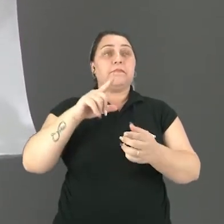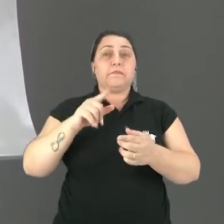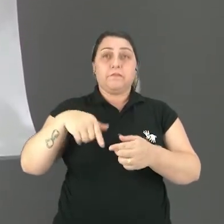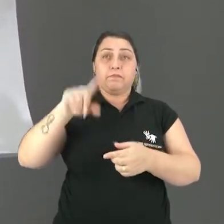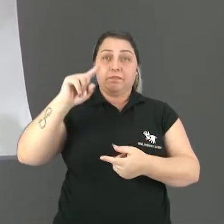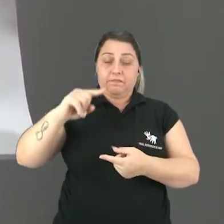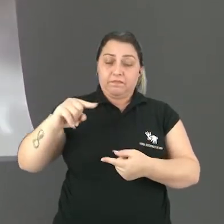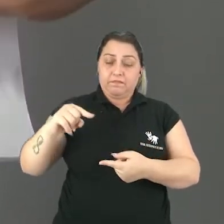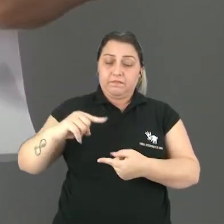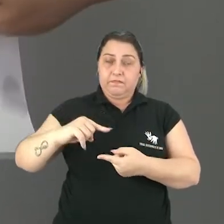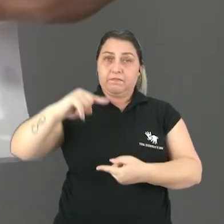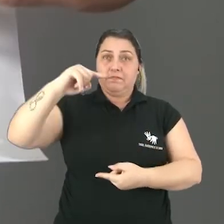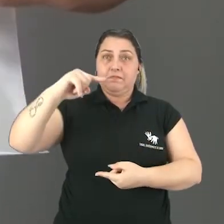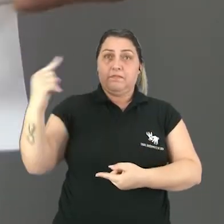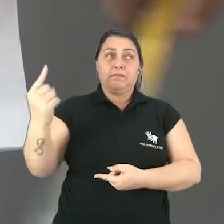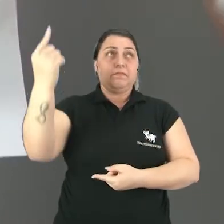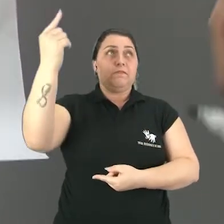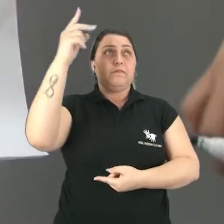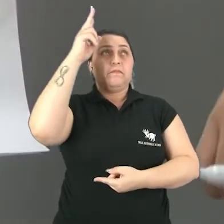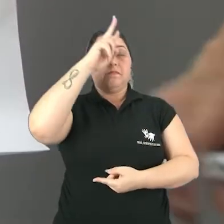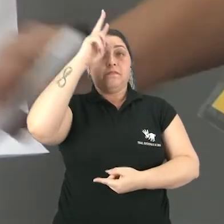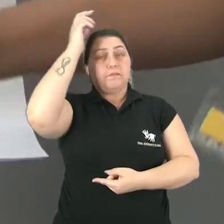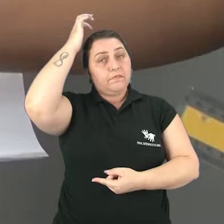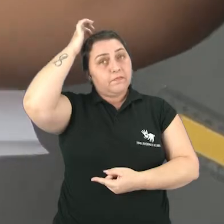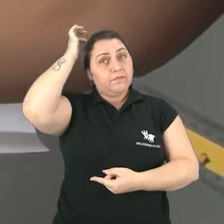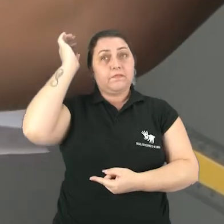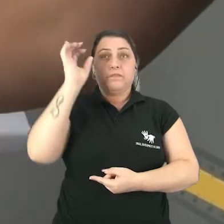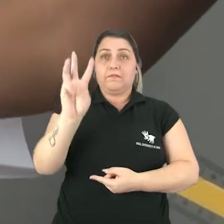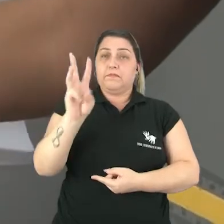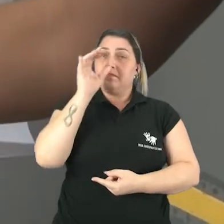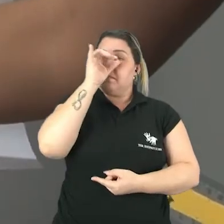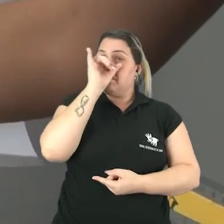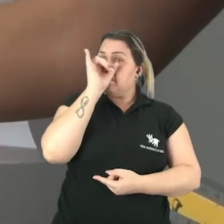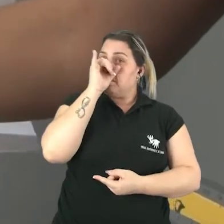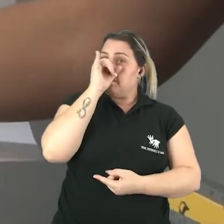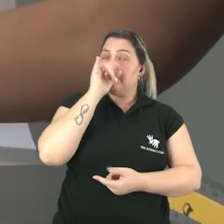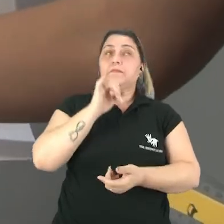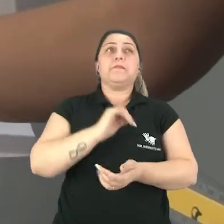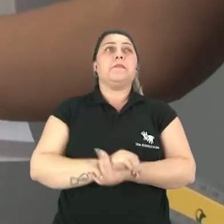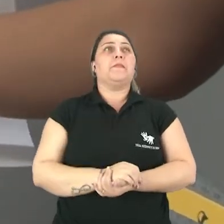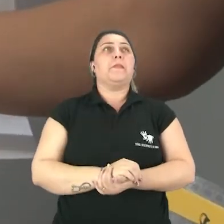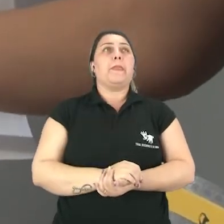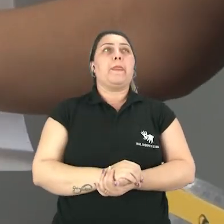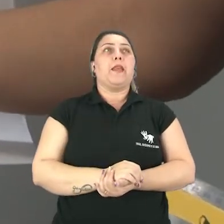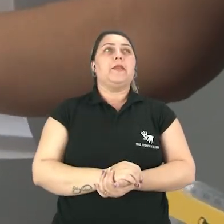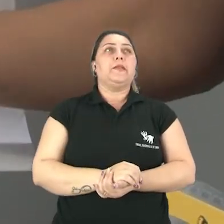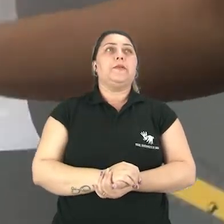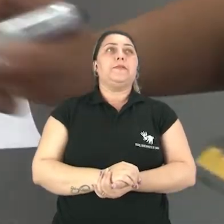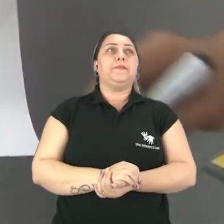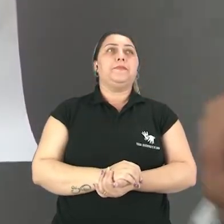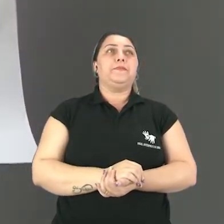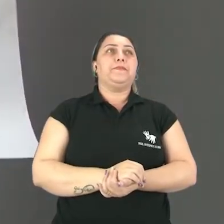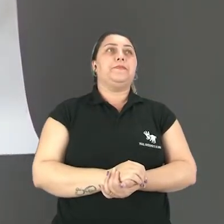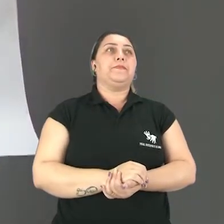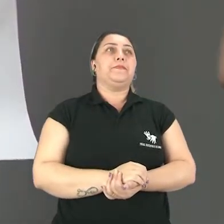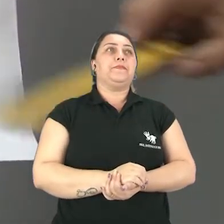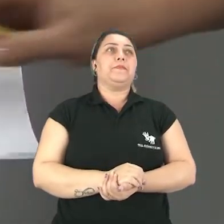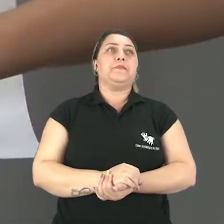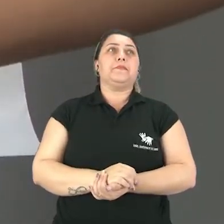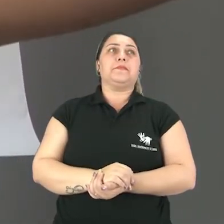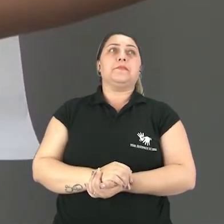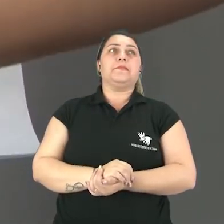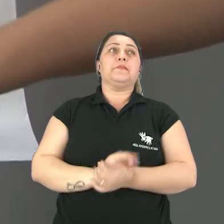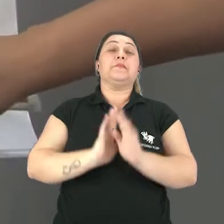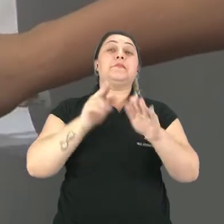maior. Qual é? Olha aqui. Foi a história dos 3 porquinhos. Então, essa foi a história mais lida.